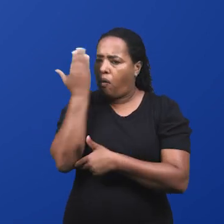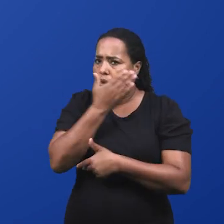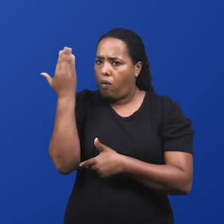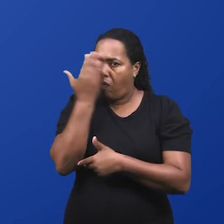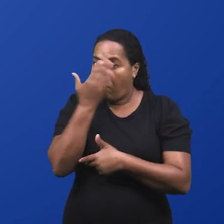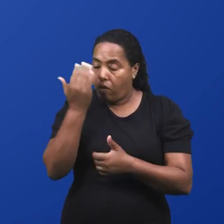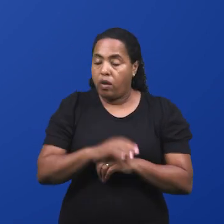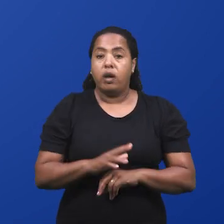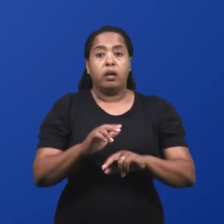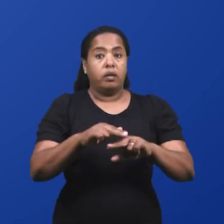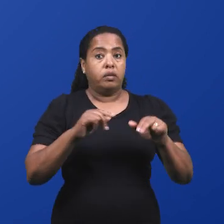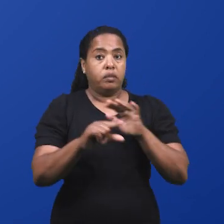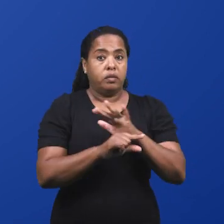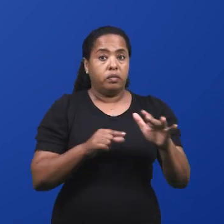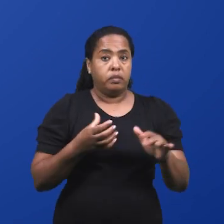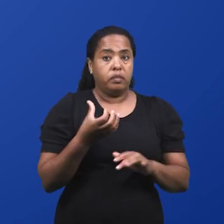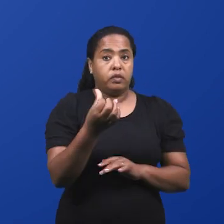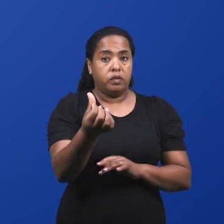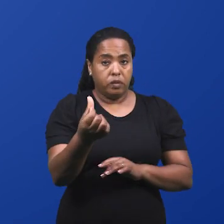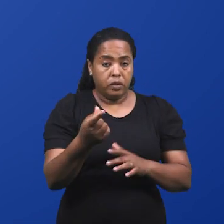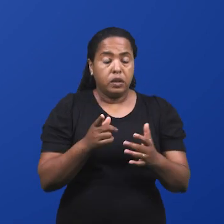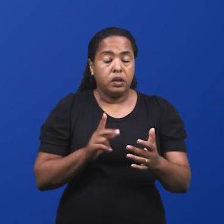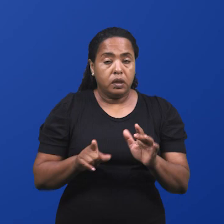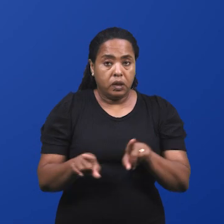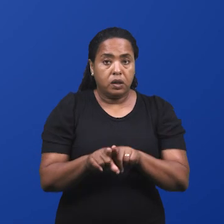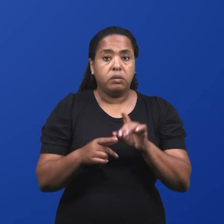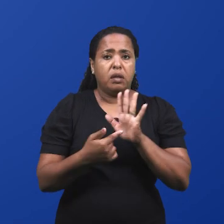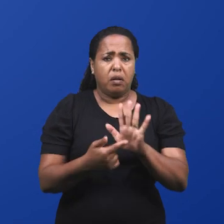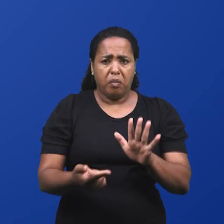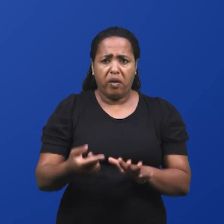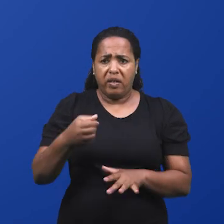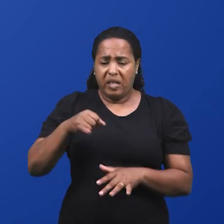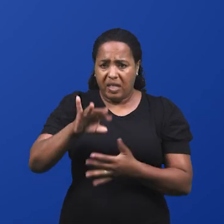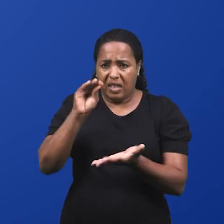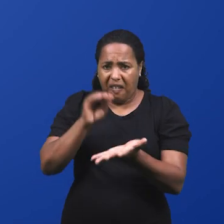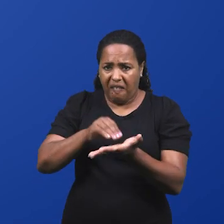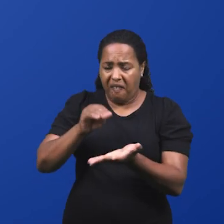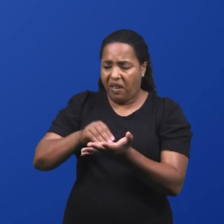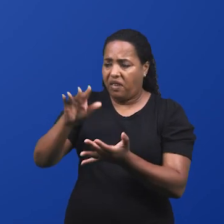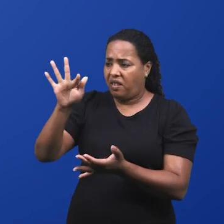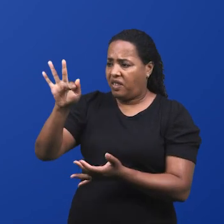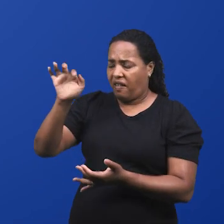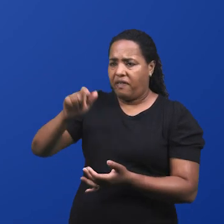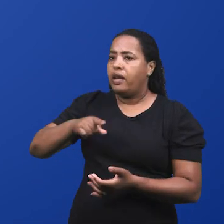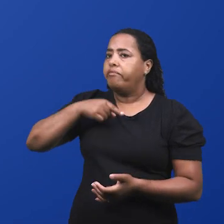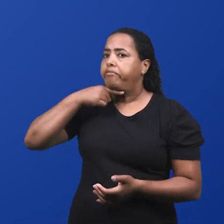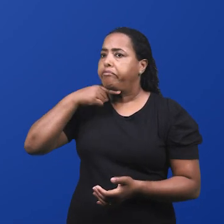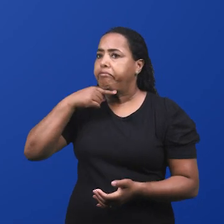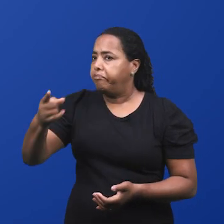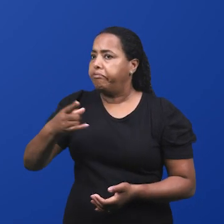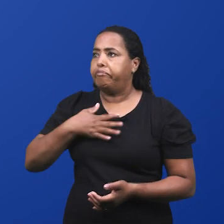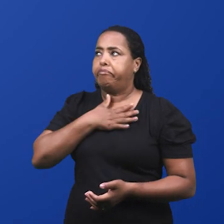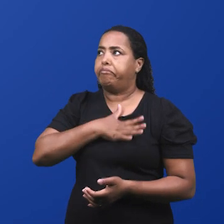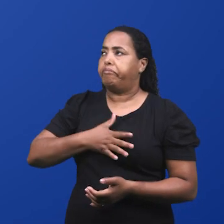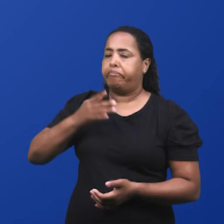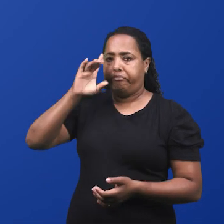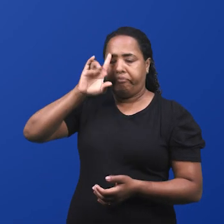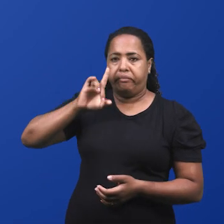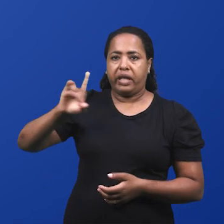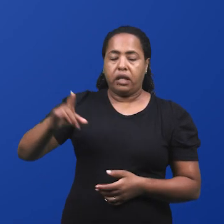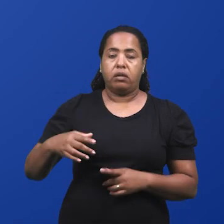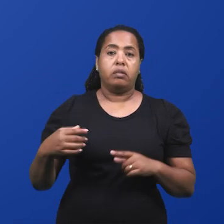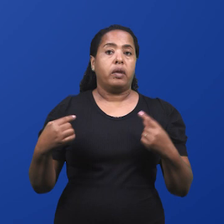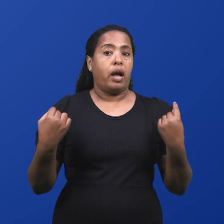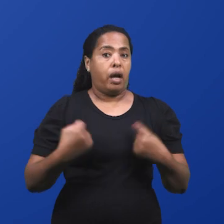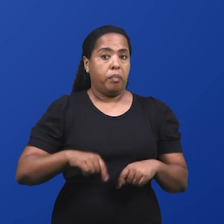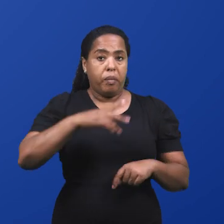não se veem. E ainda no versículo 6 desse mesmo capítulo diz assim: E sem fé é impossível agradar-lhe, porque é necessário que